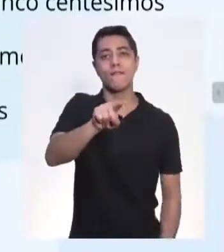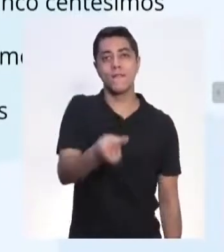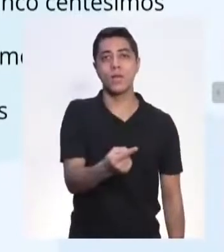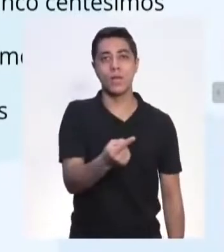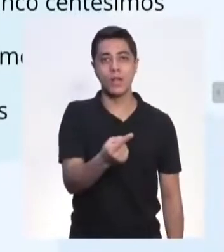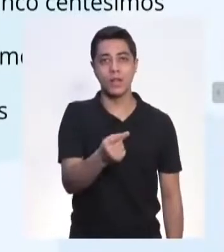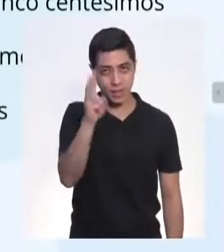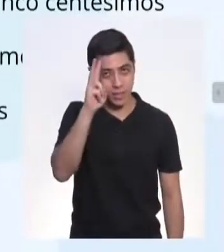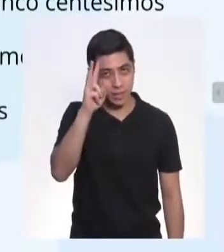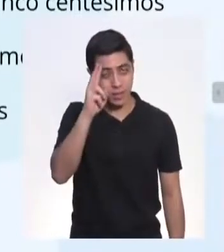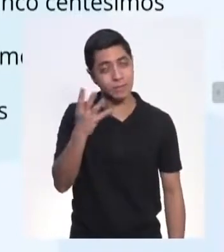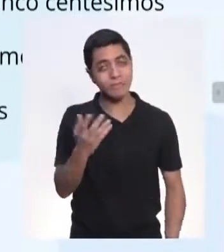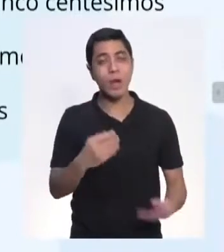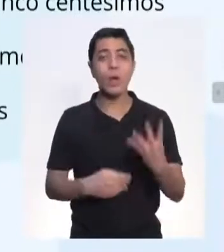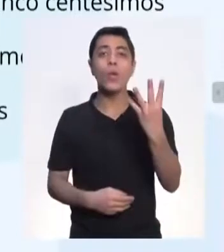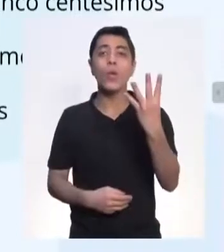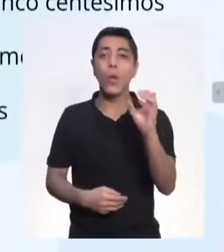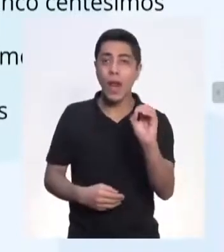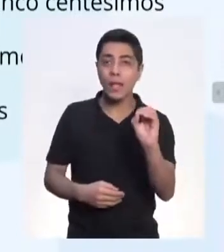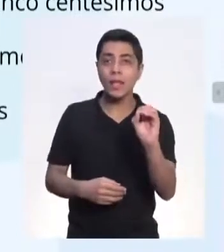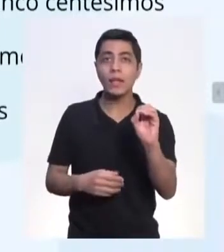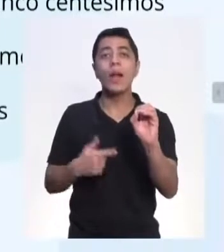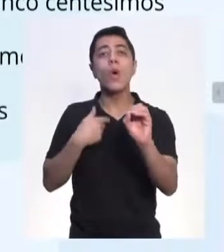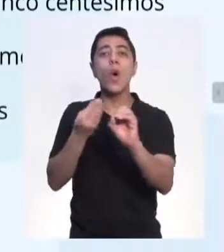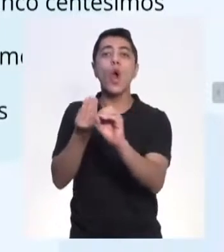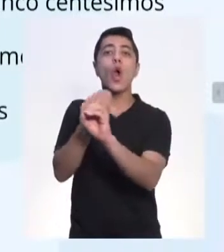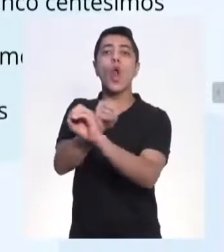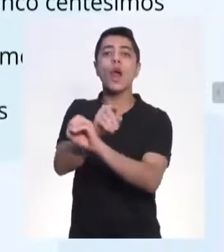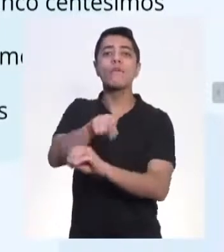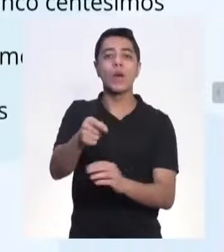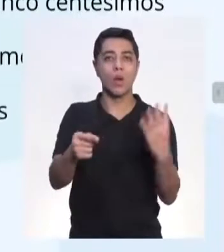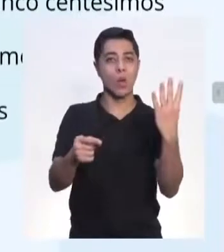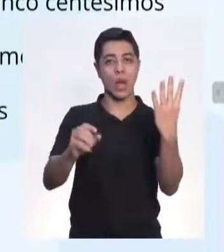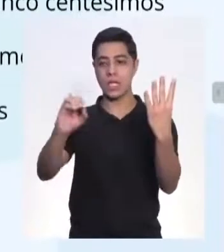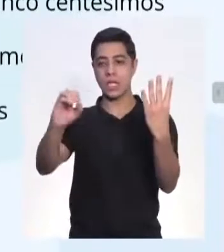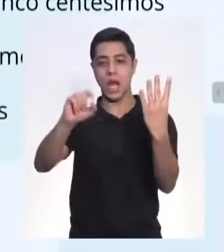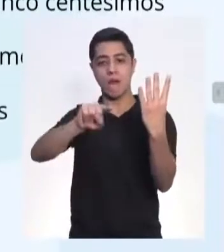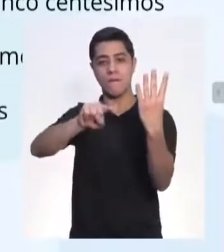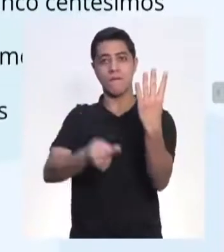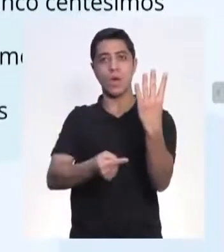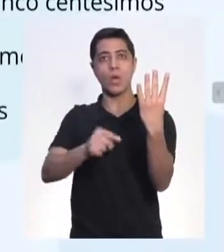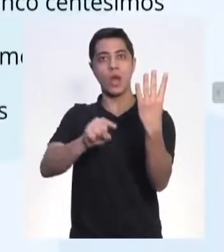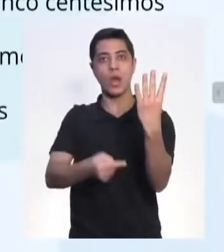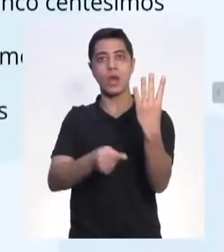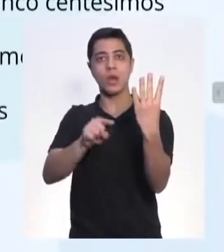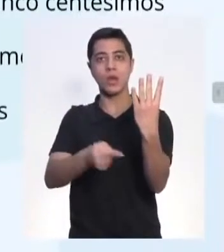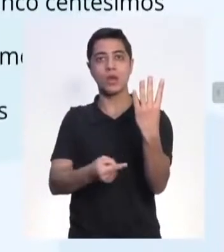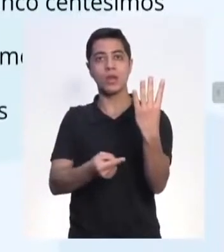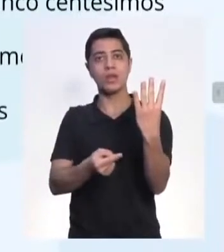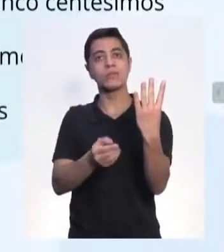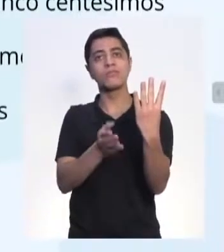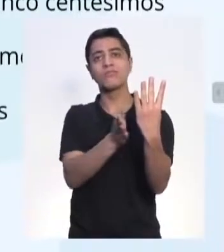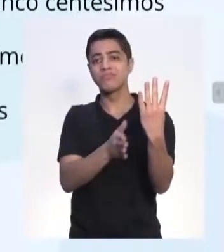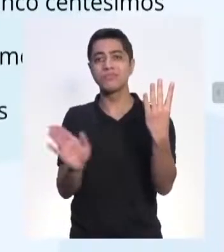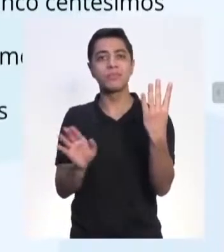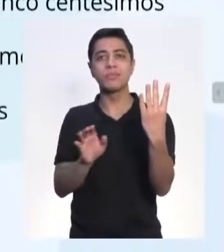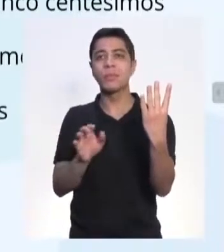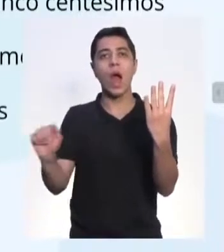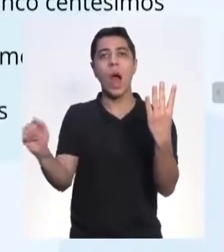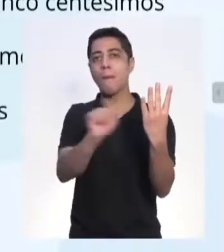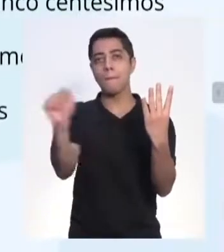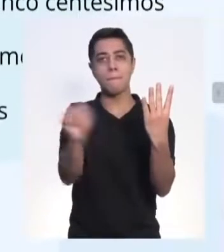casa decimal é 4, que é o próprio número 4 inteiros. Isso mesmo, 4 inteiros é aqui a